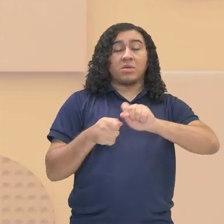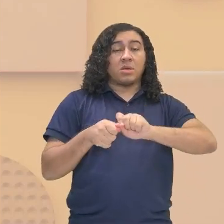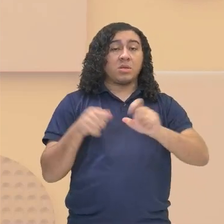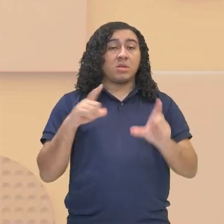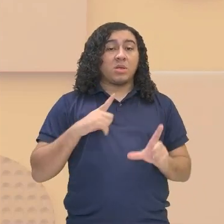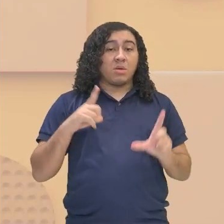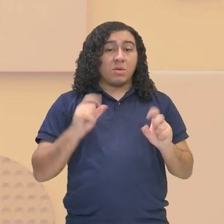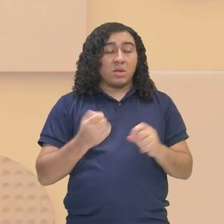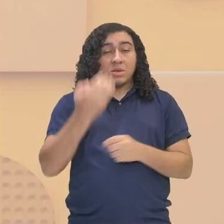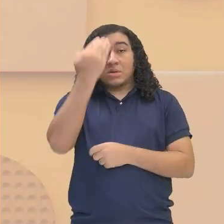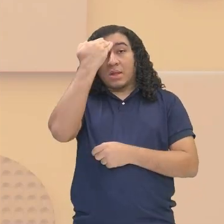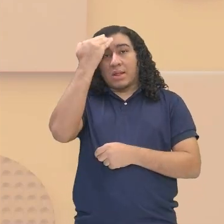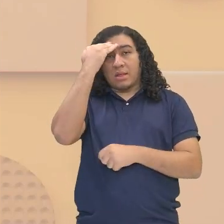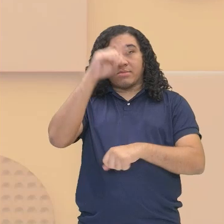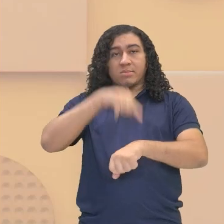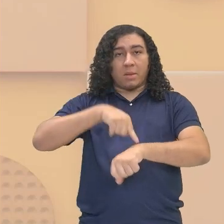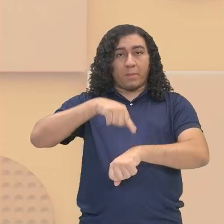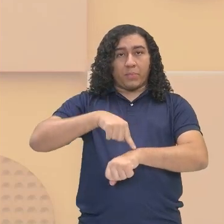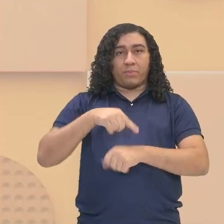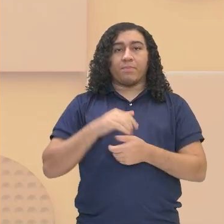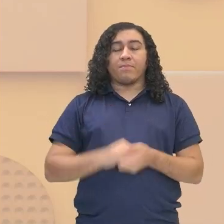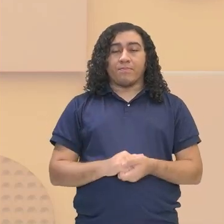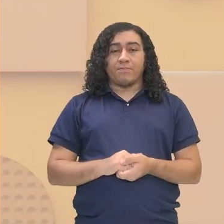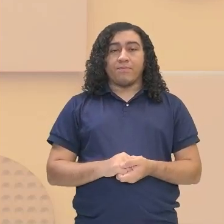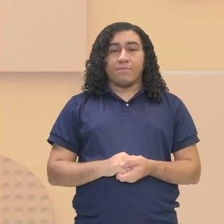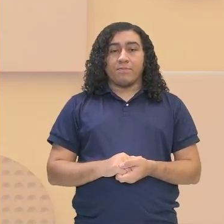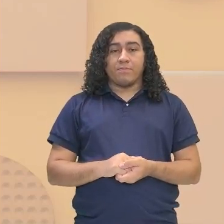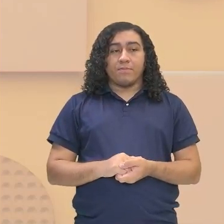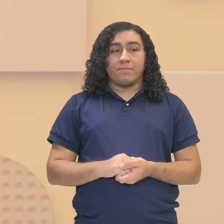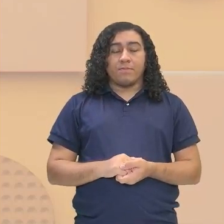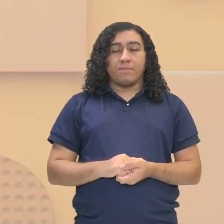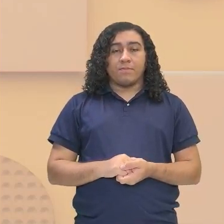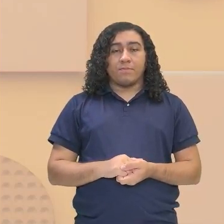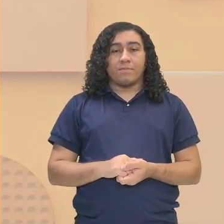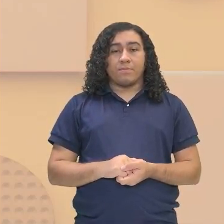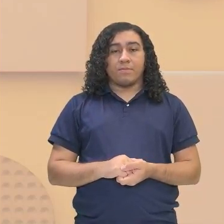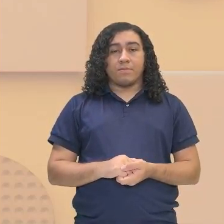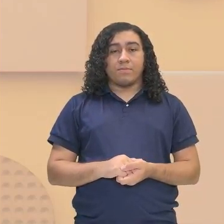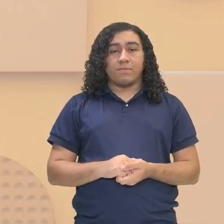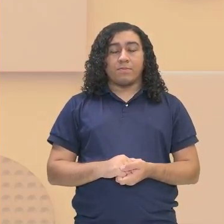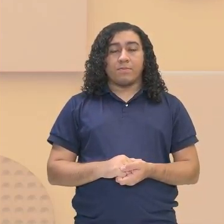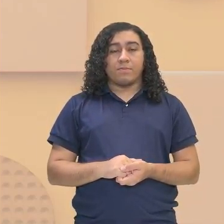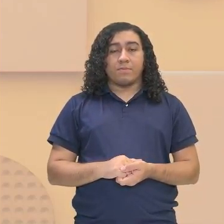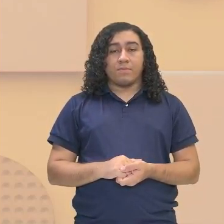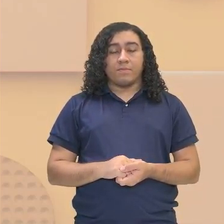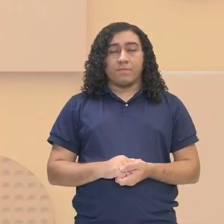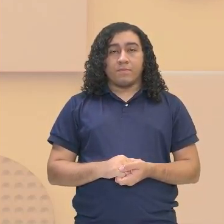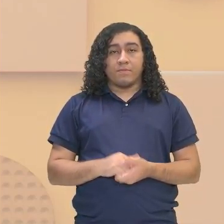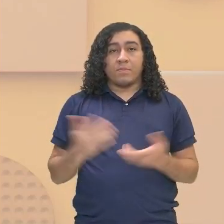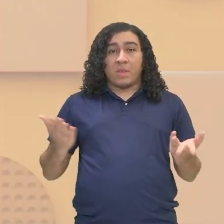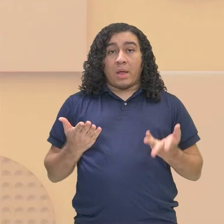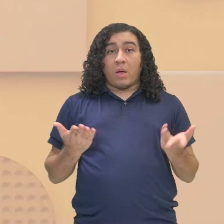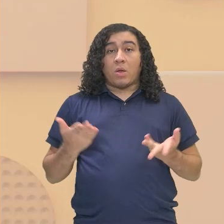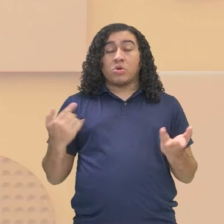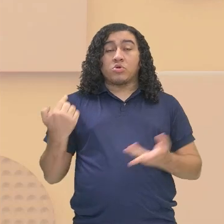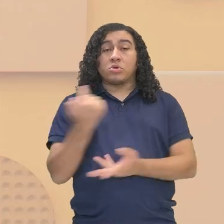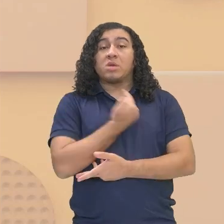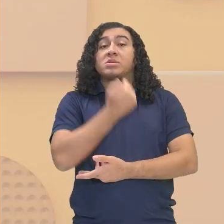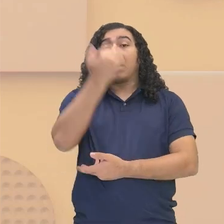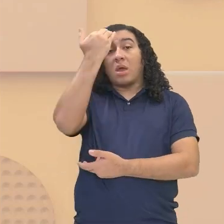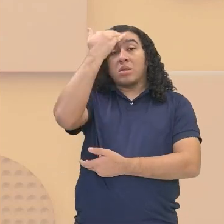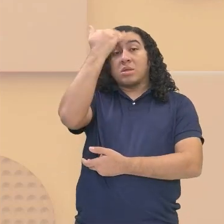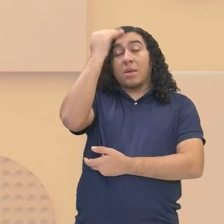com esse tempo, ok? Vamos, então, ver como agora, a gente vai ver, então, como que a Idade Moderna, principalmente aí o tempo